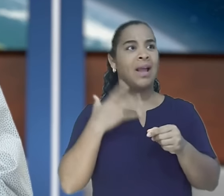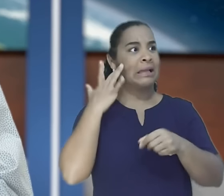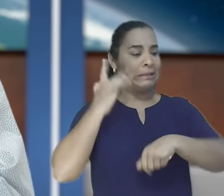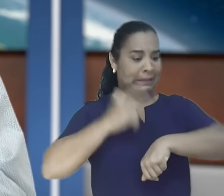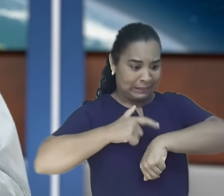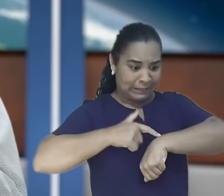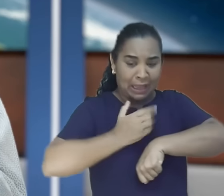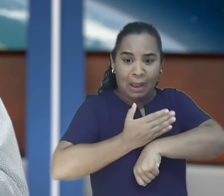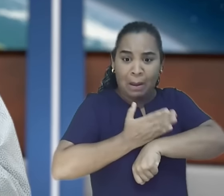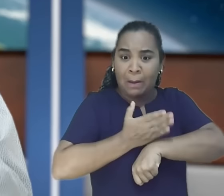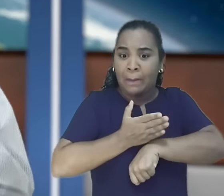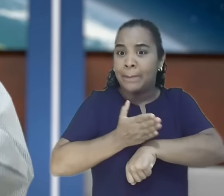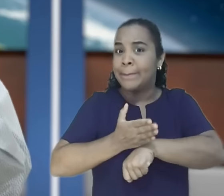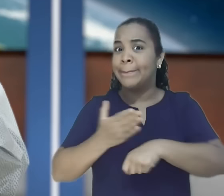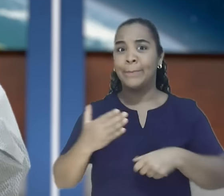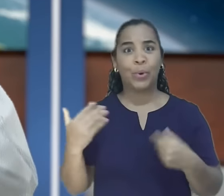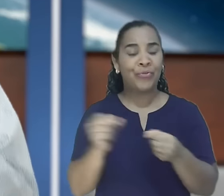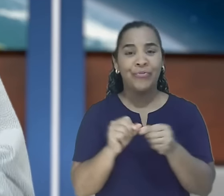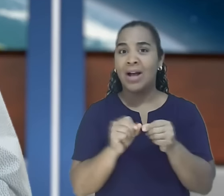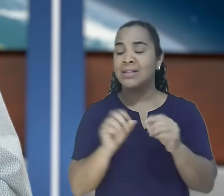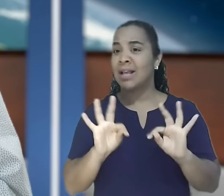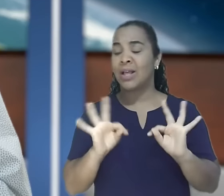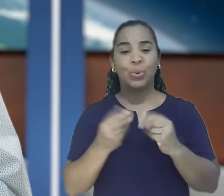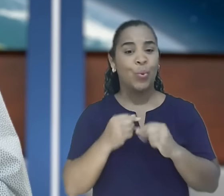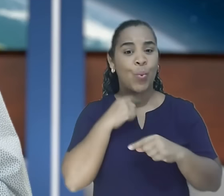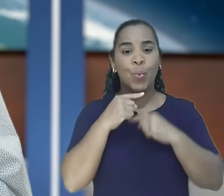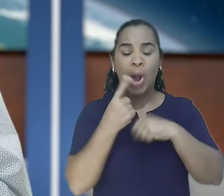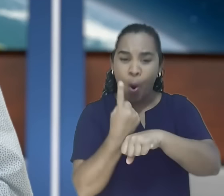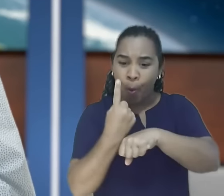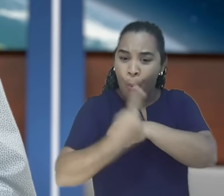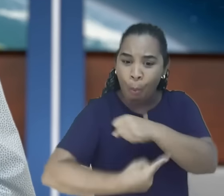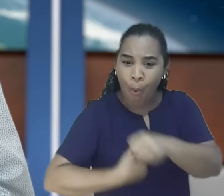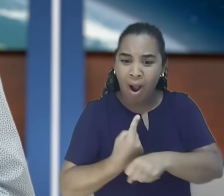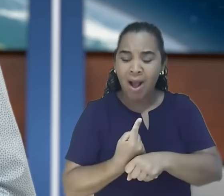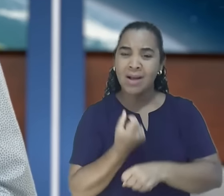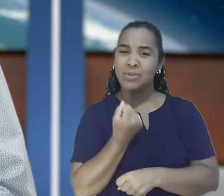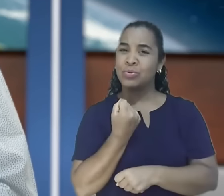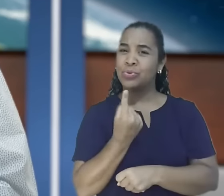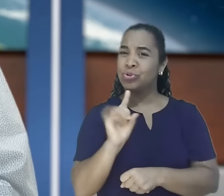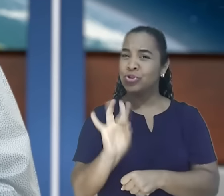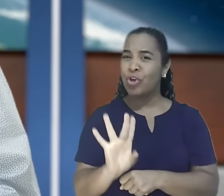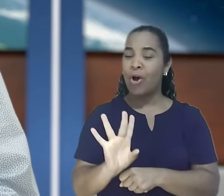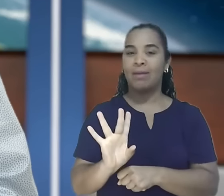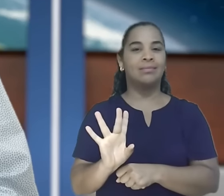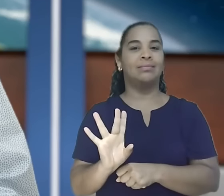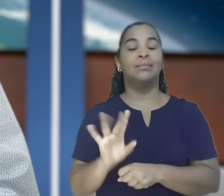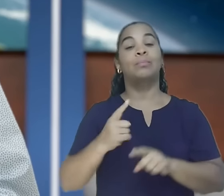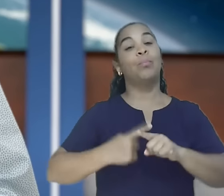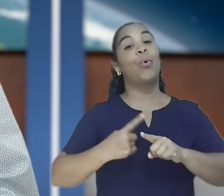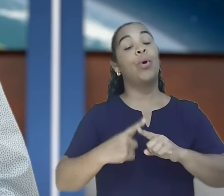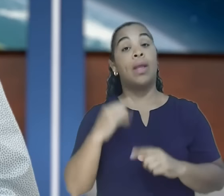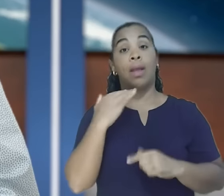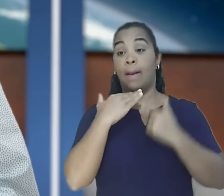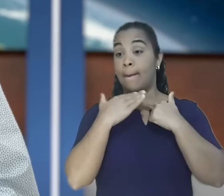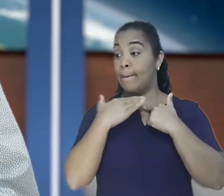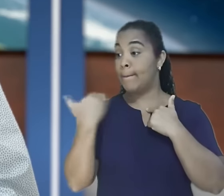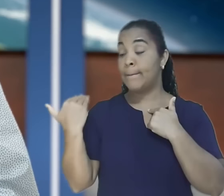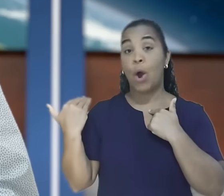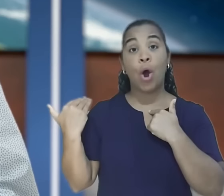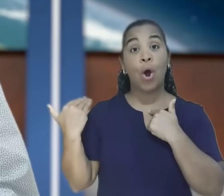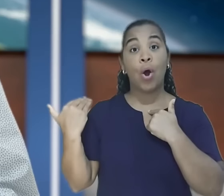Fazer tudo Antes de morrer Porque o fenômeno Biológico Da morte É de